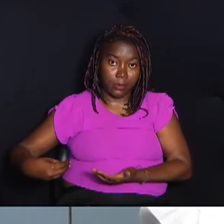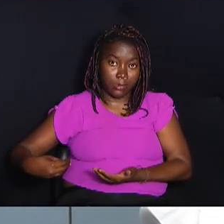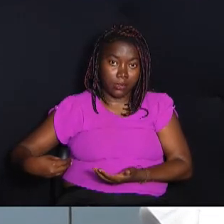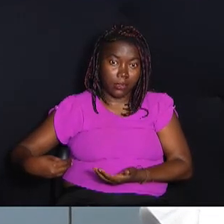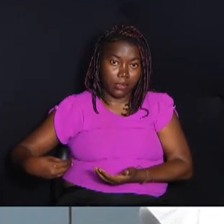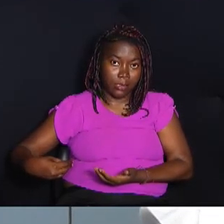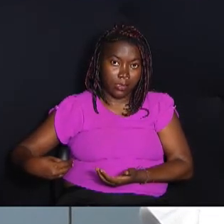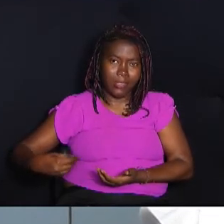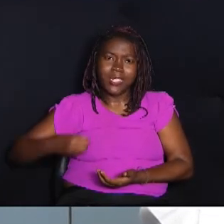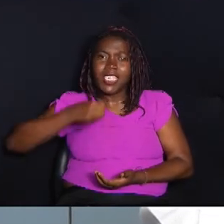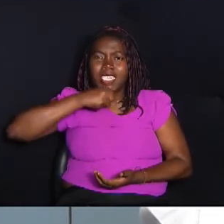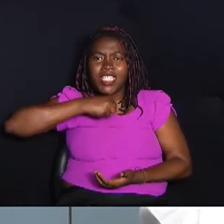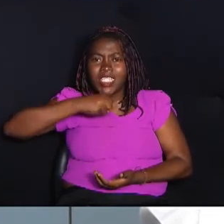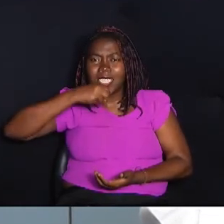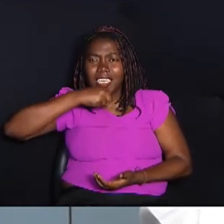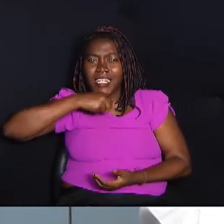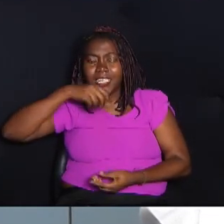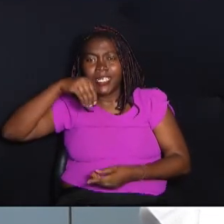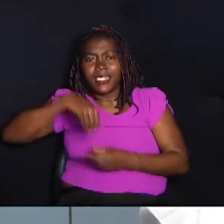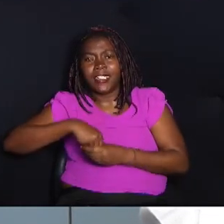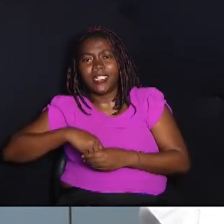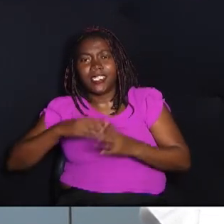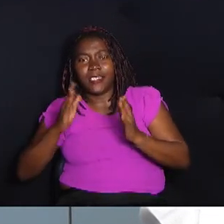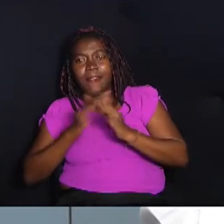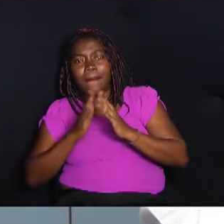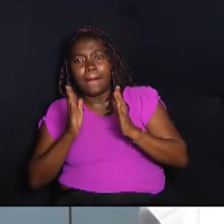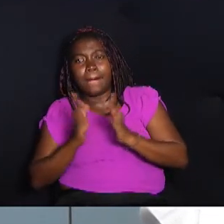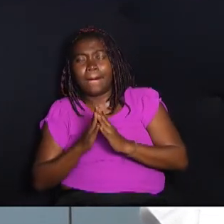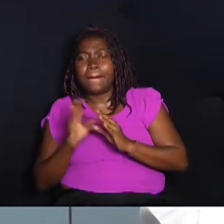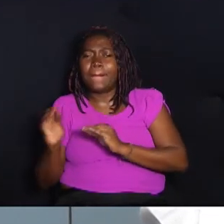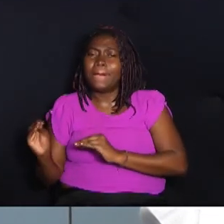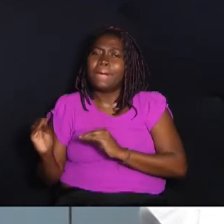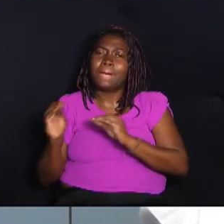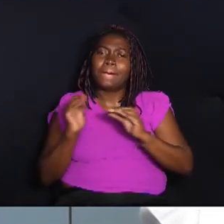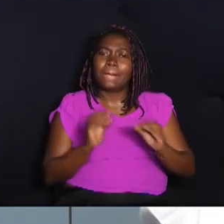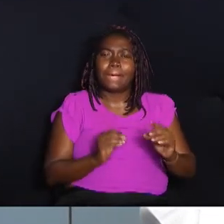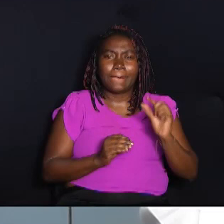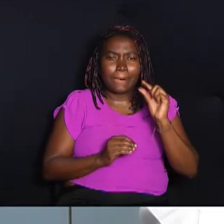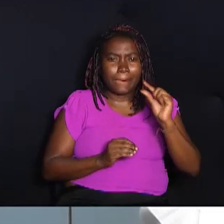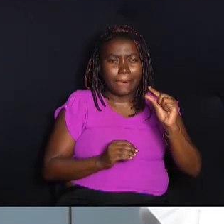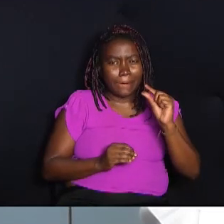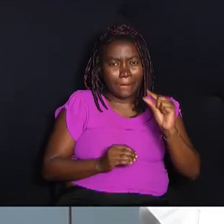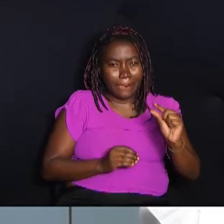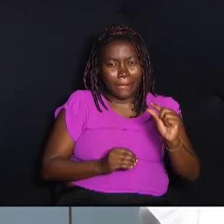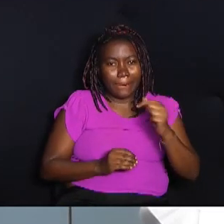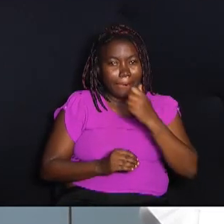seus idosos dentro dos lares, mudar um pouquinho, né, a sua